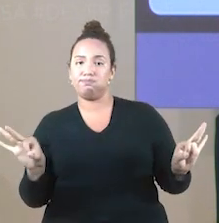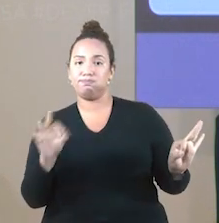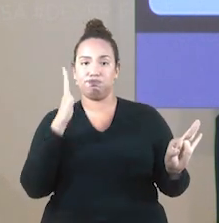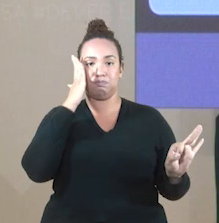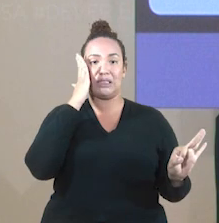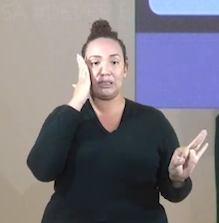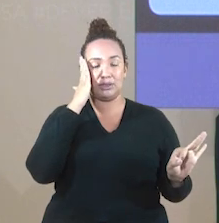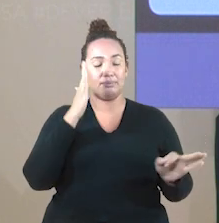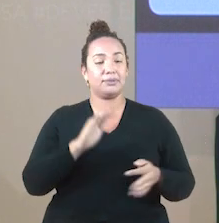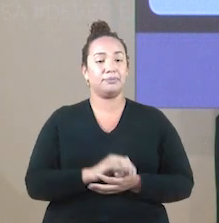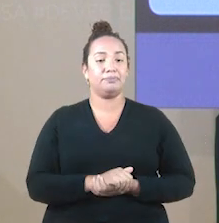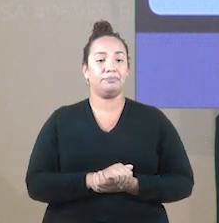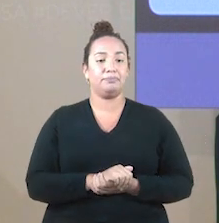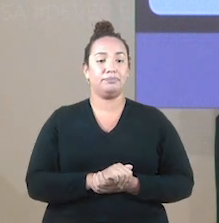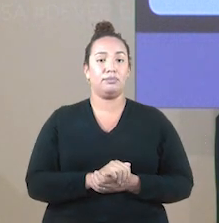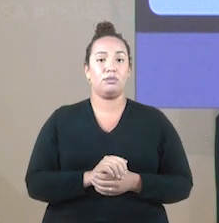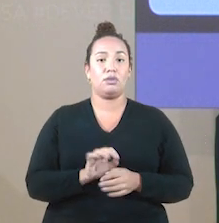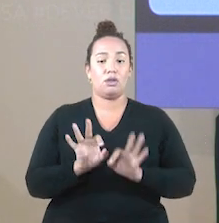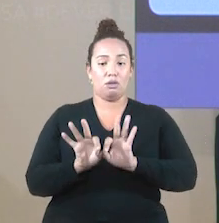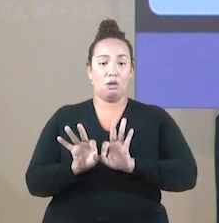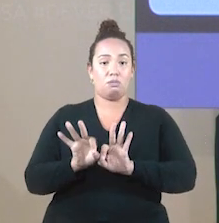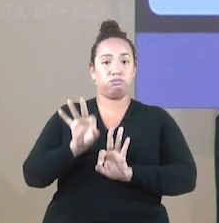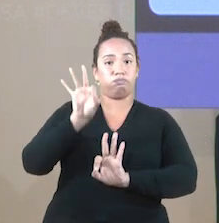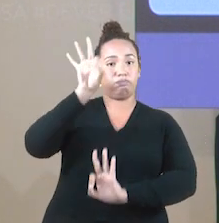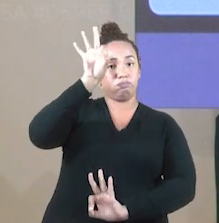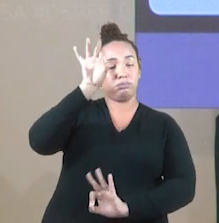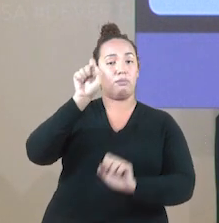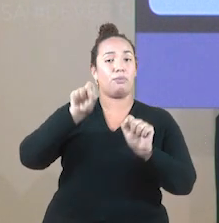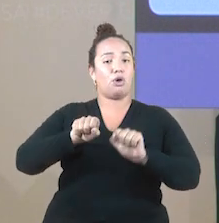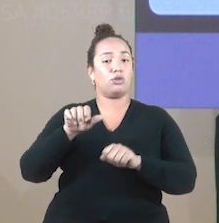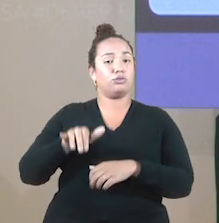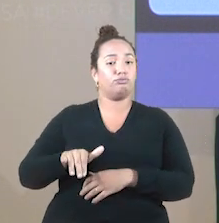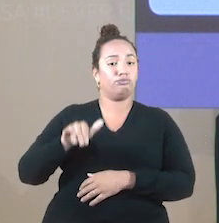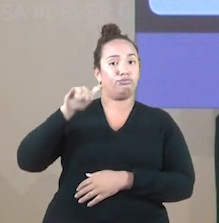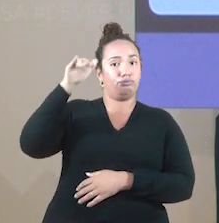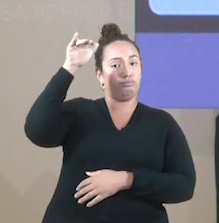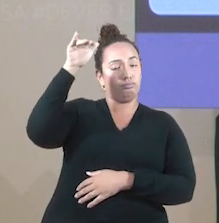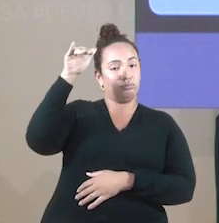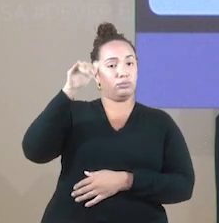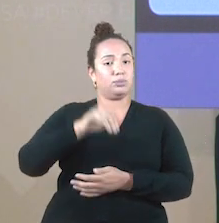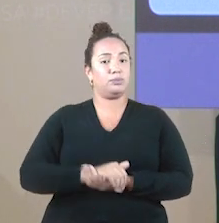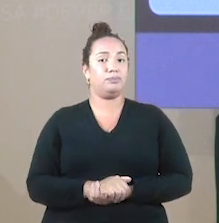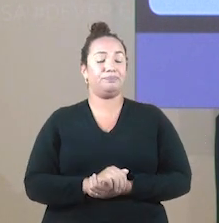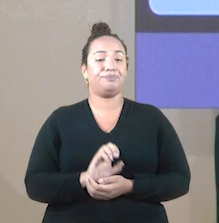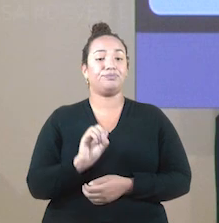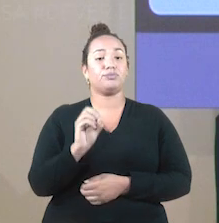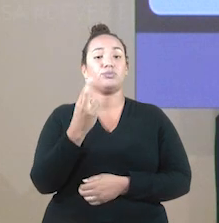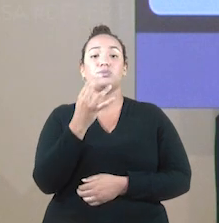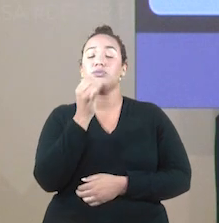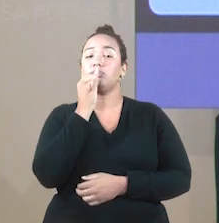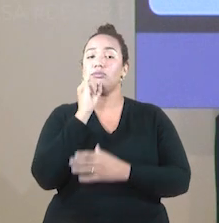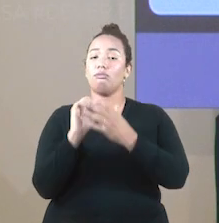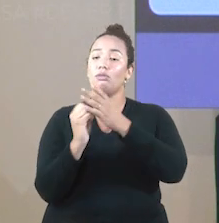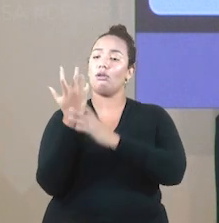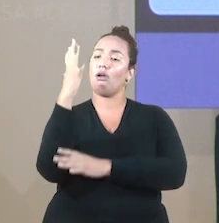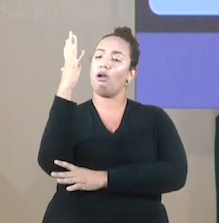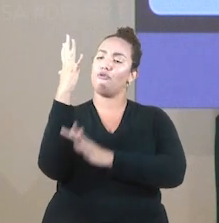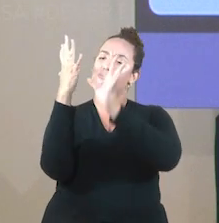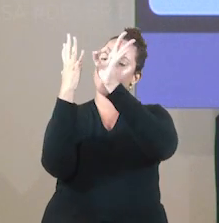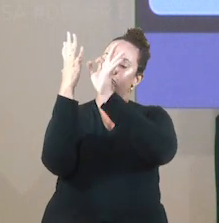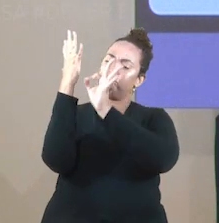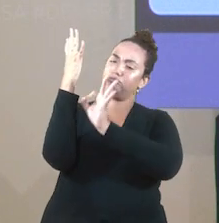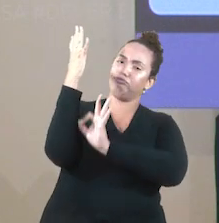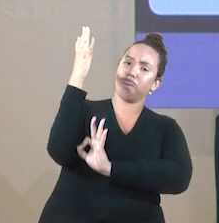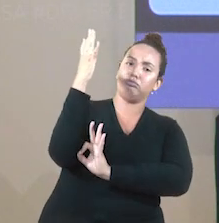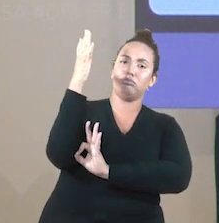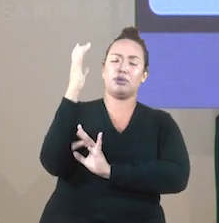O comprimento pode ser a medida do nosso tamanho, por exemplo, ou a altura de uma árvore, um